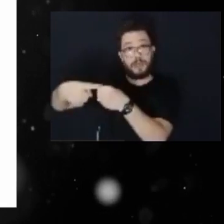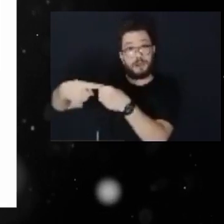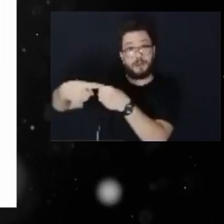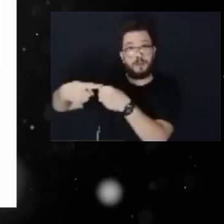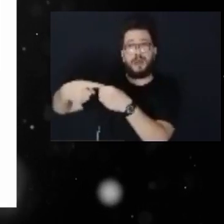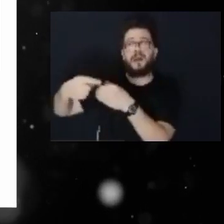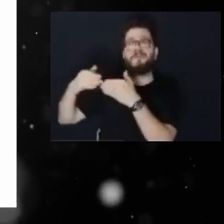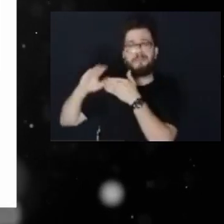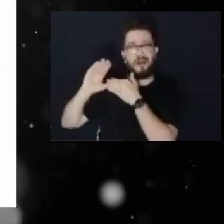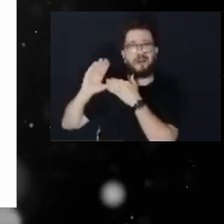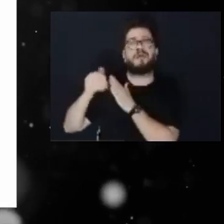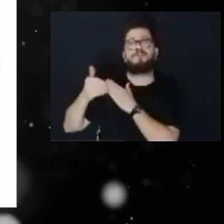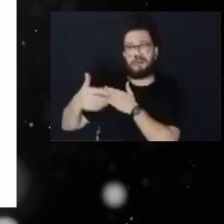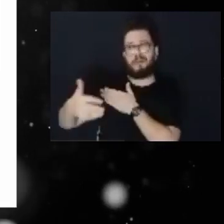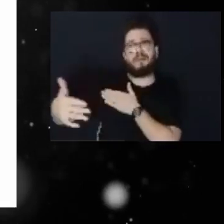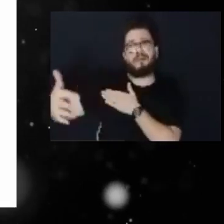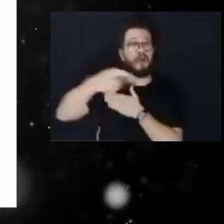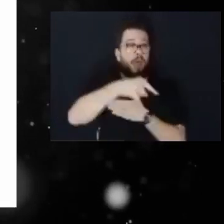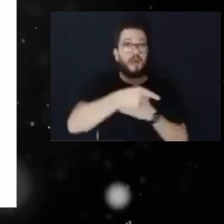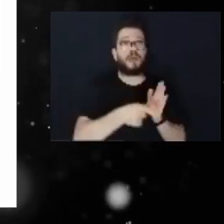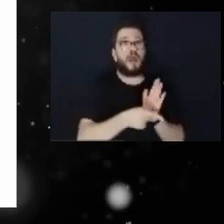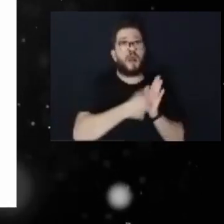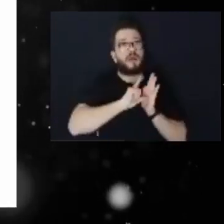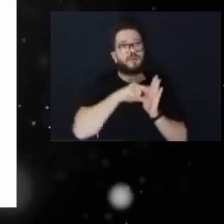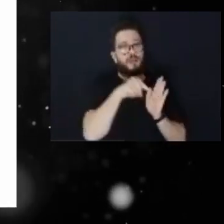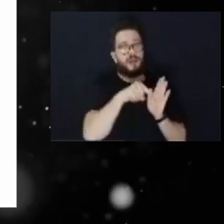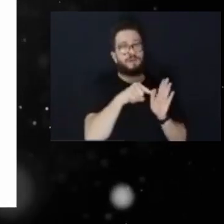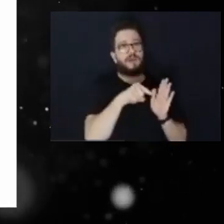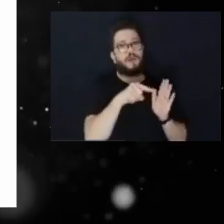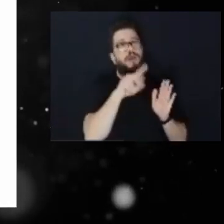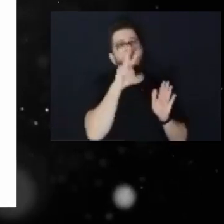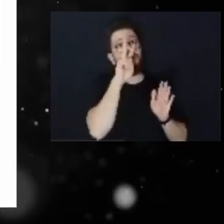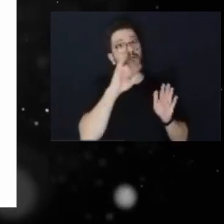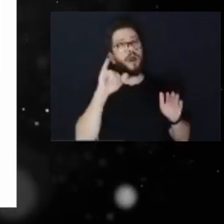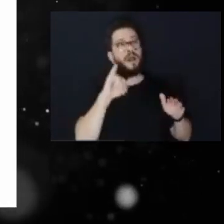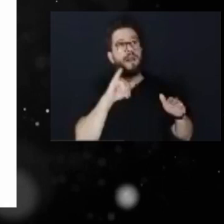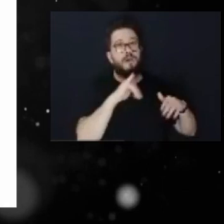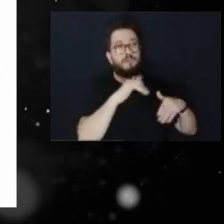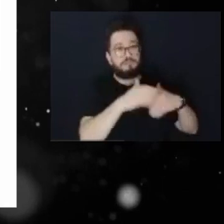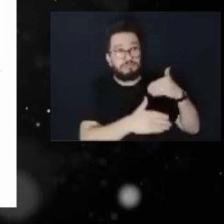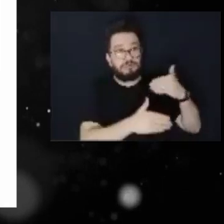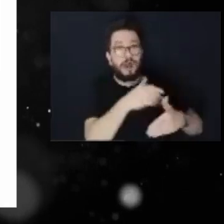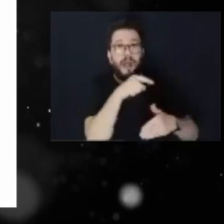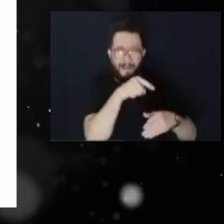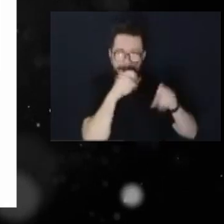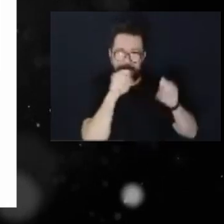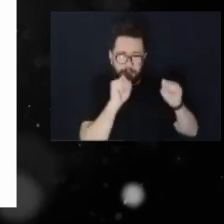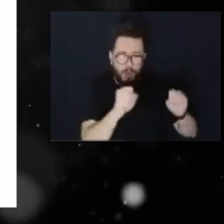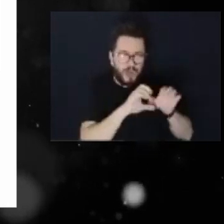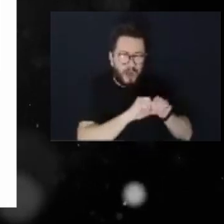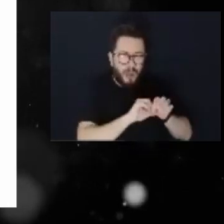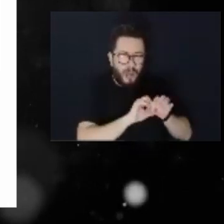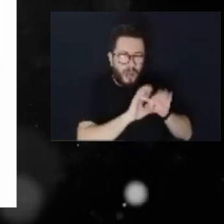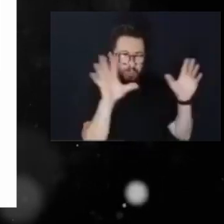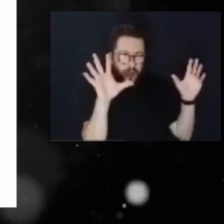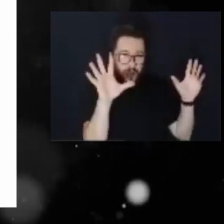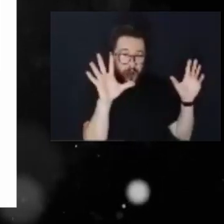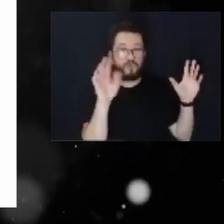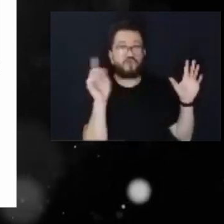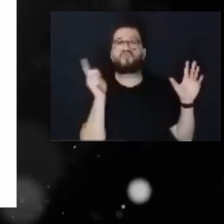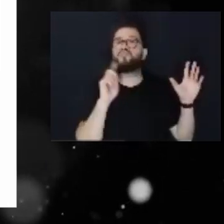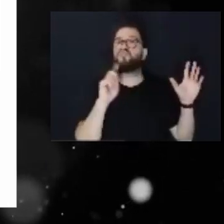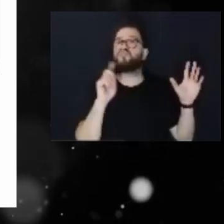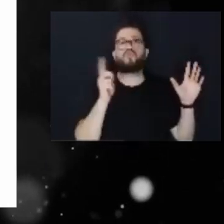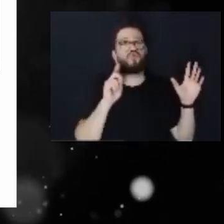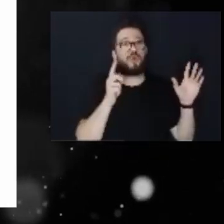seja, isolamento social não é inimigo da retomada econômica. Muito pelo contrário, lockdown causa retomada